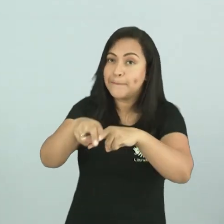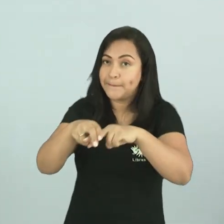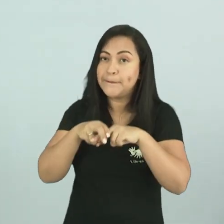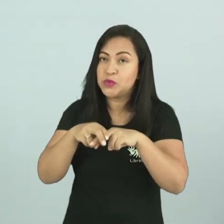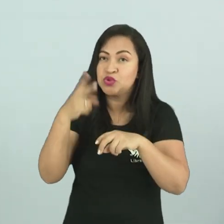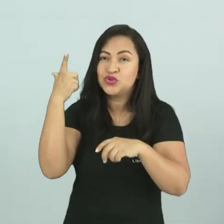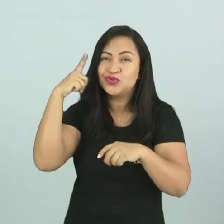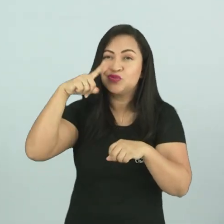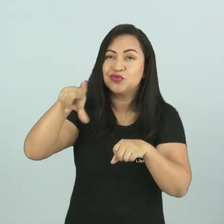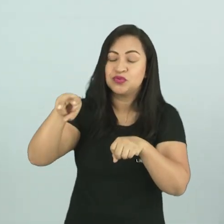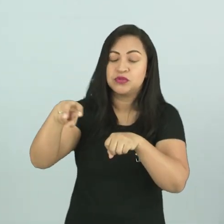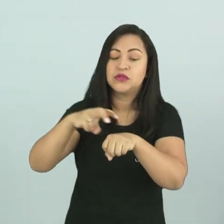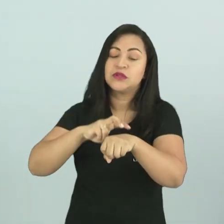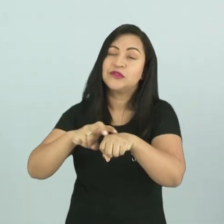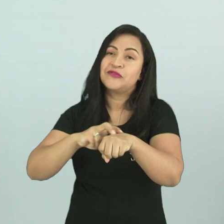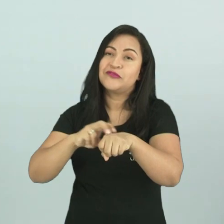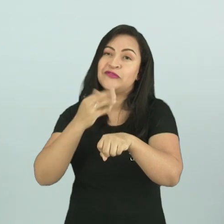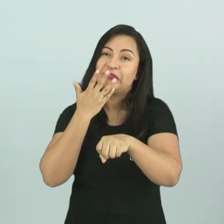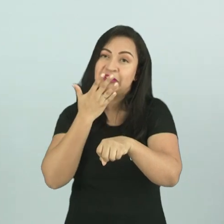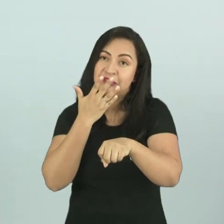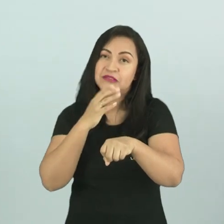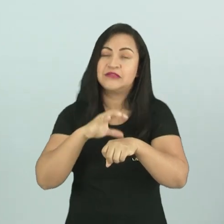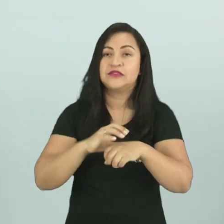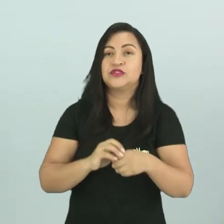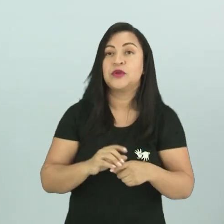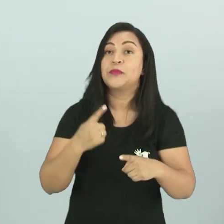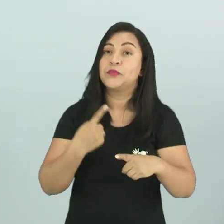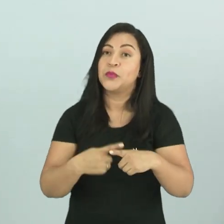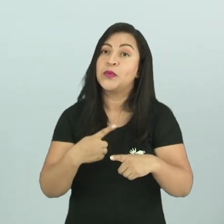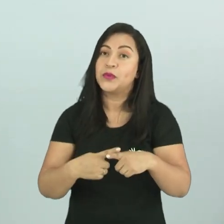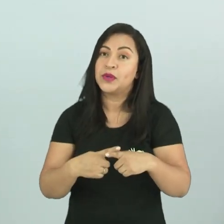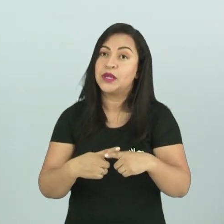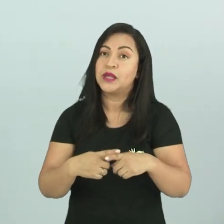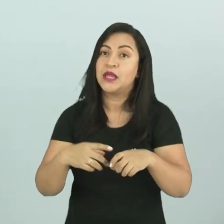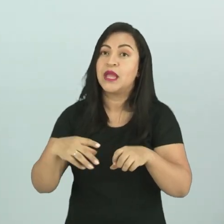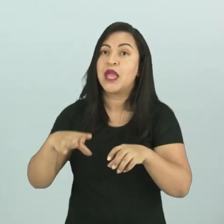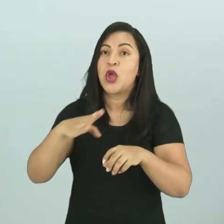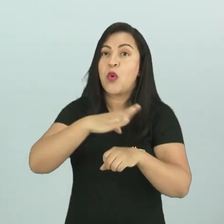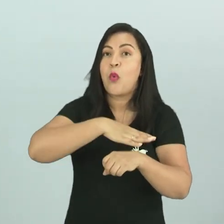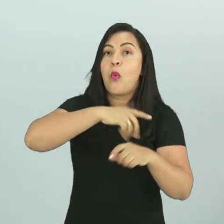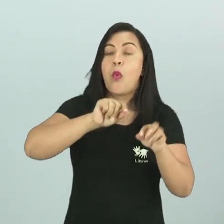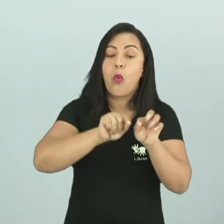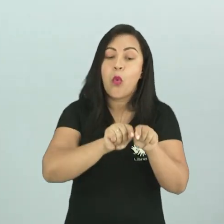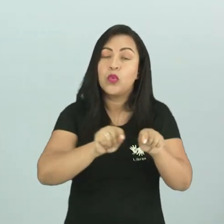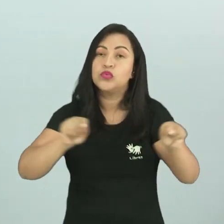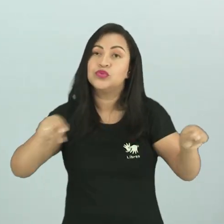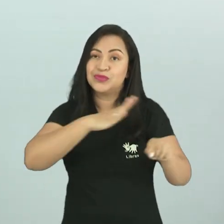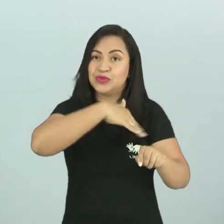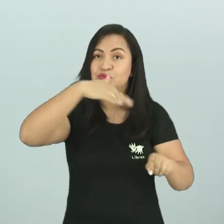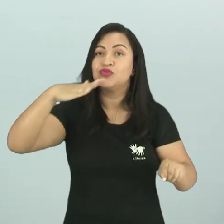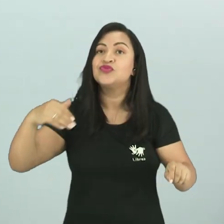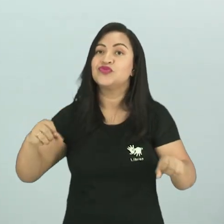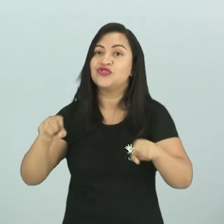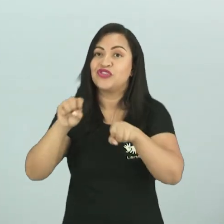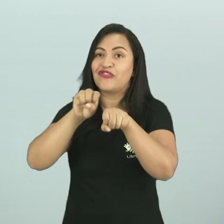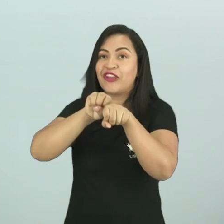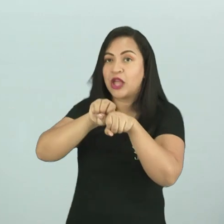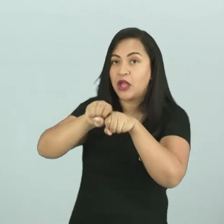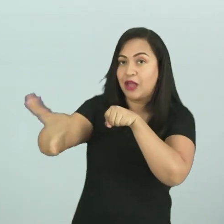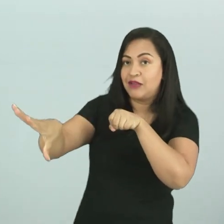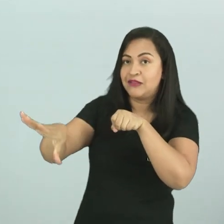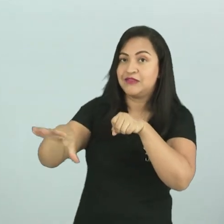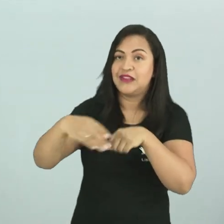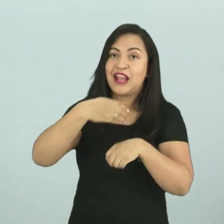a casca da melancia com uma coloração verde, porque é o comprimento de onda que vai ser refletido naquela